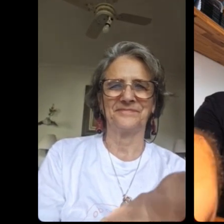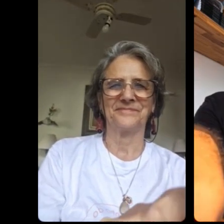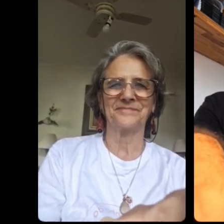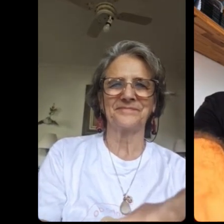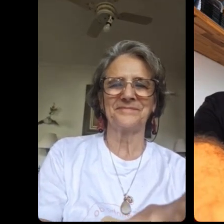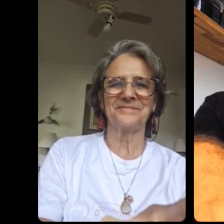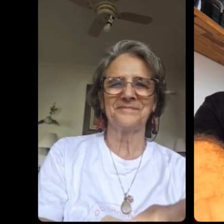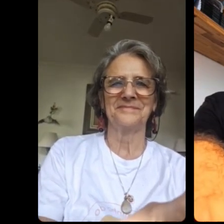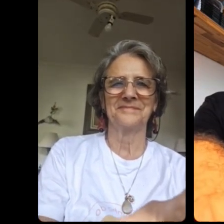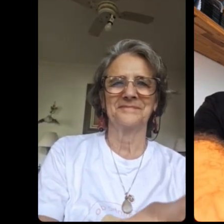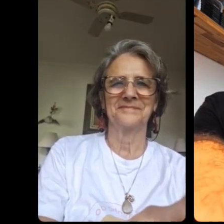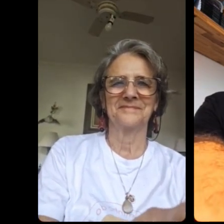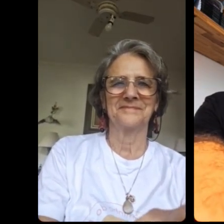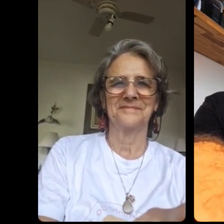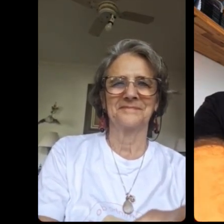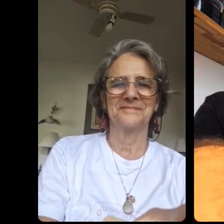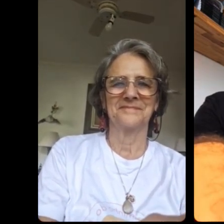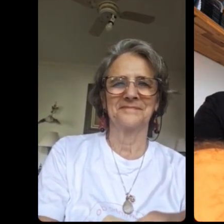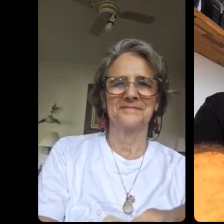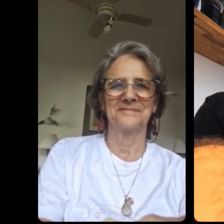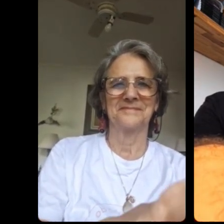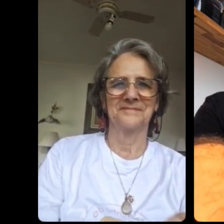Muito obrigada, pessoal.